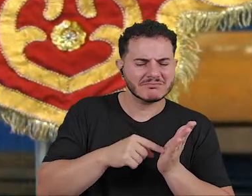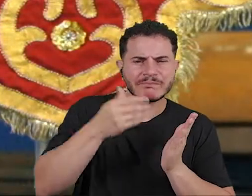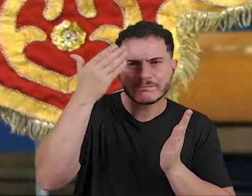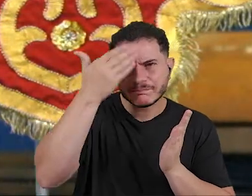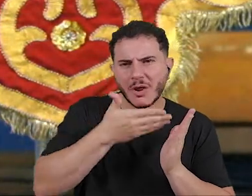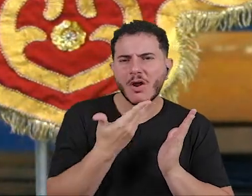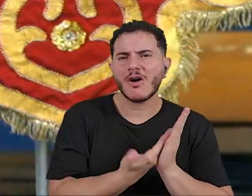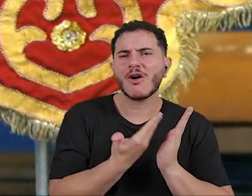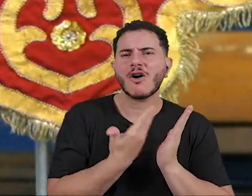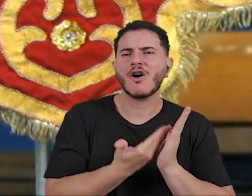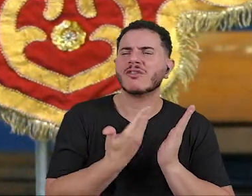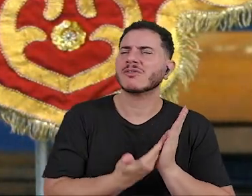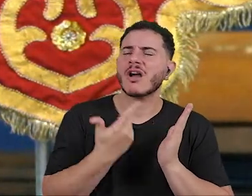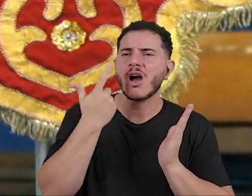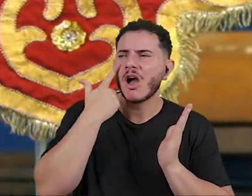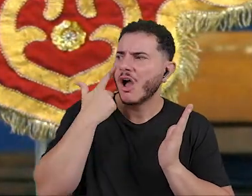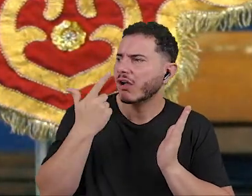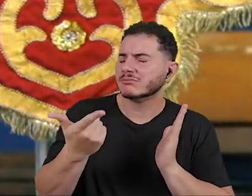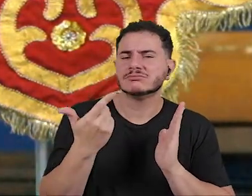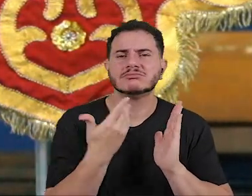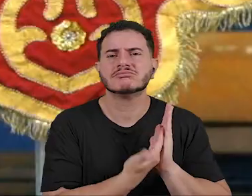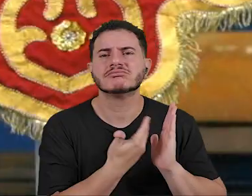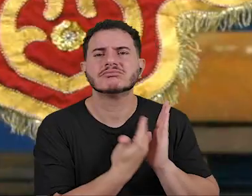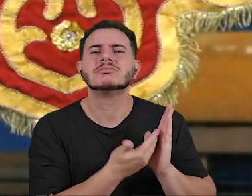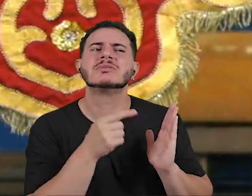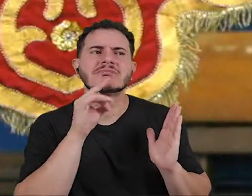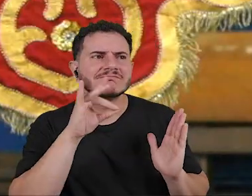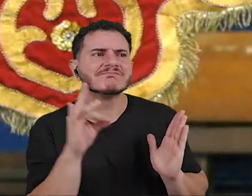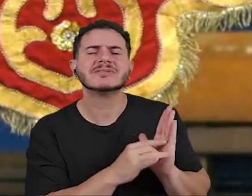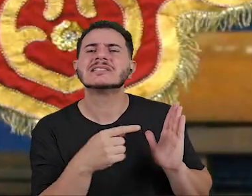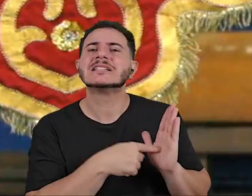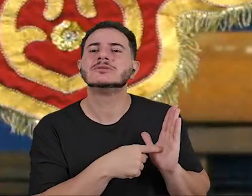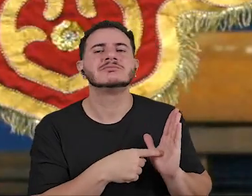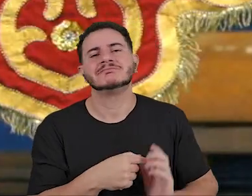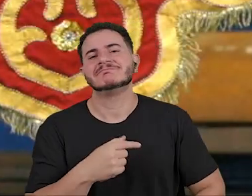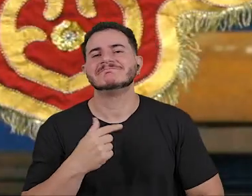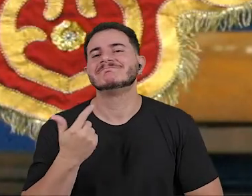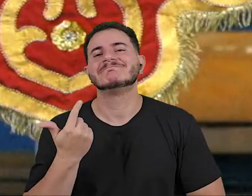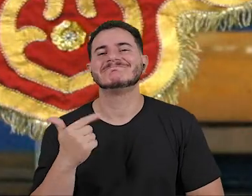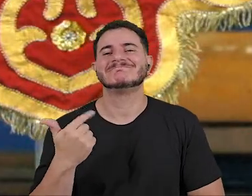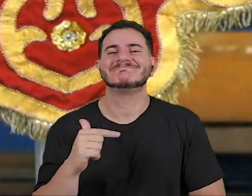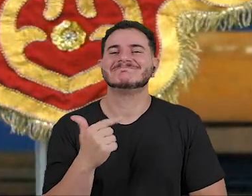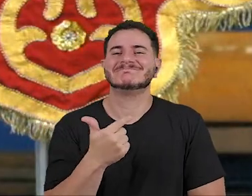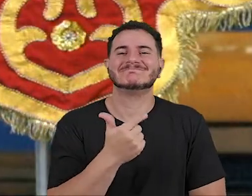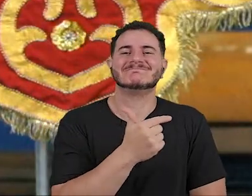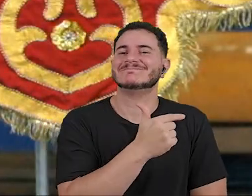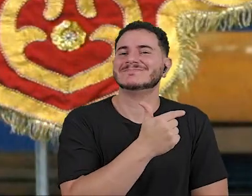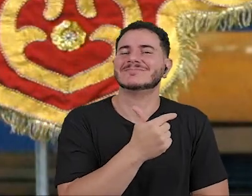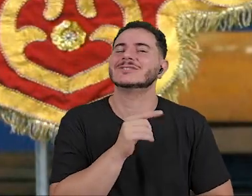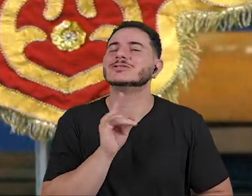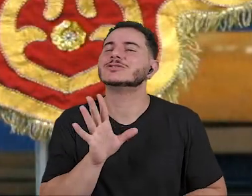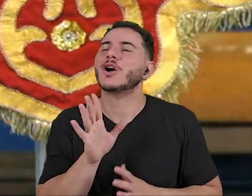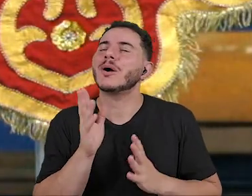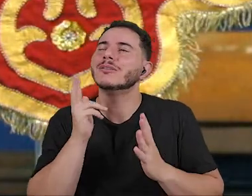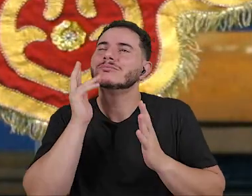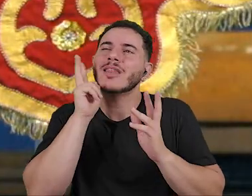isso. Mas, por associação, como tudo da cultura popular, é muito difícil a gente trazer